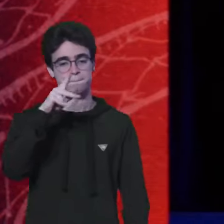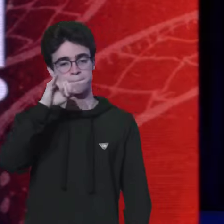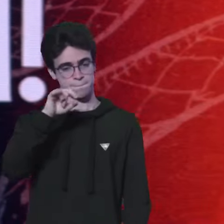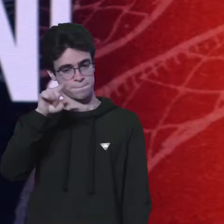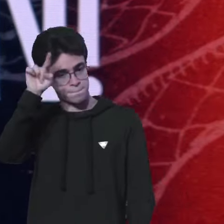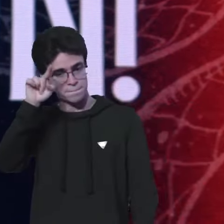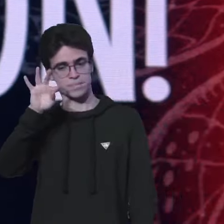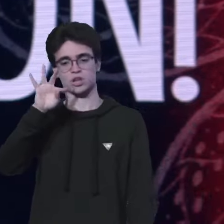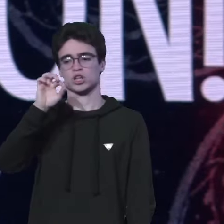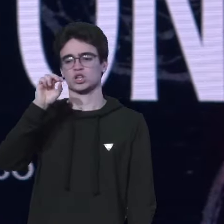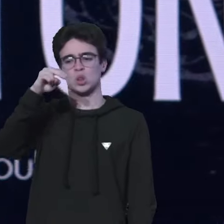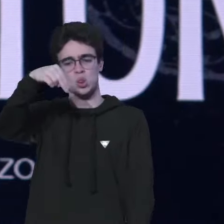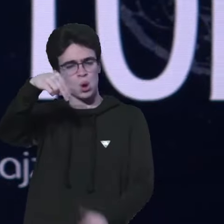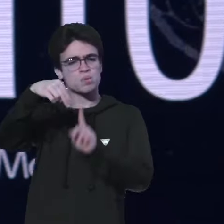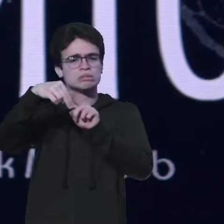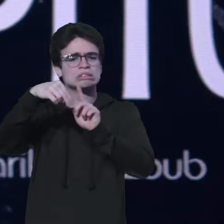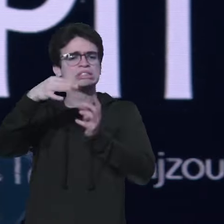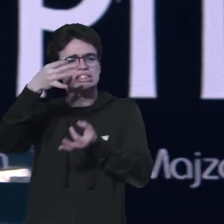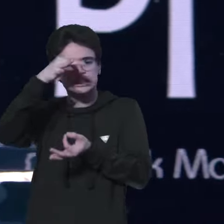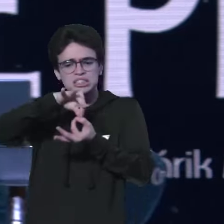Repete-se comigo, espírito de Piton.